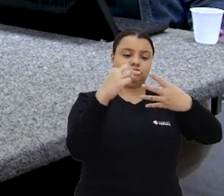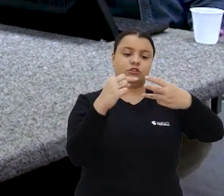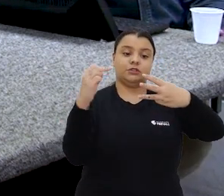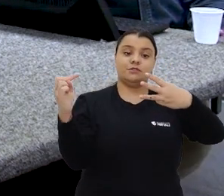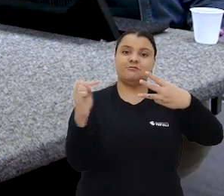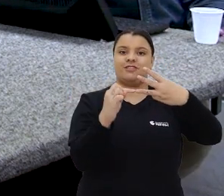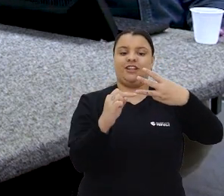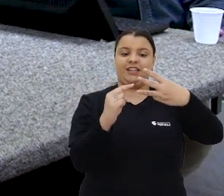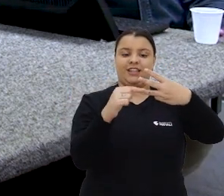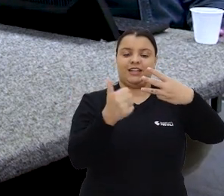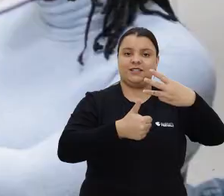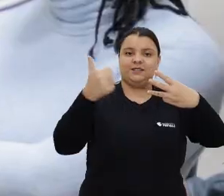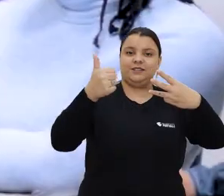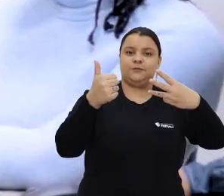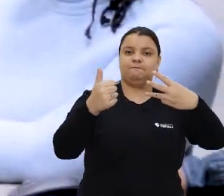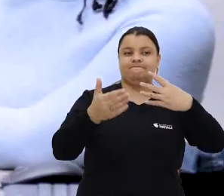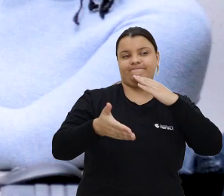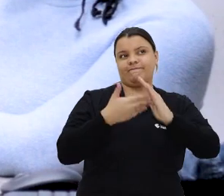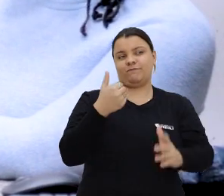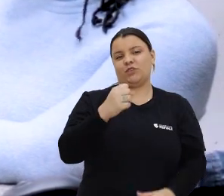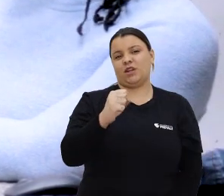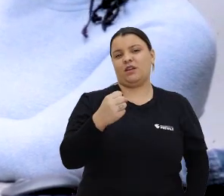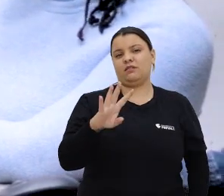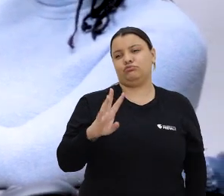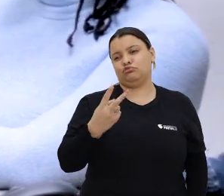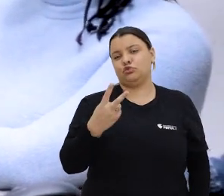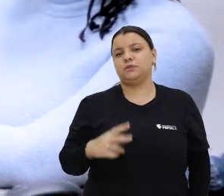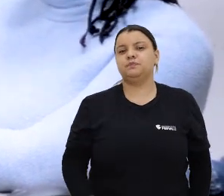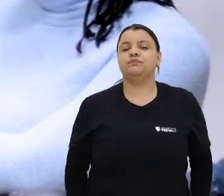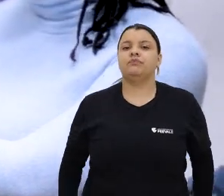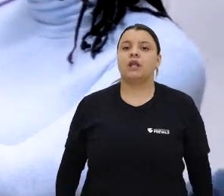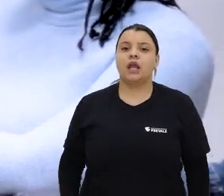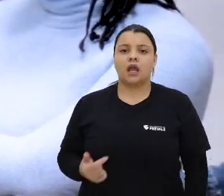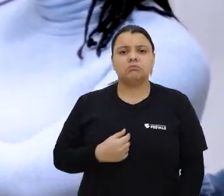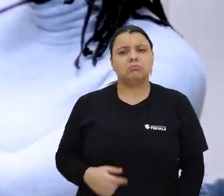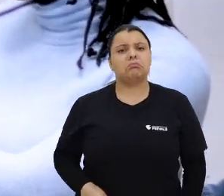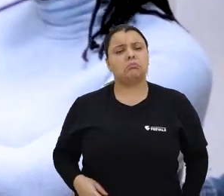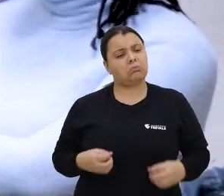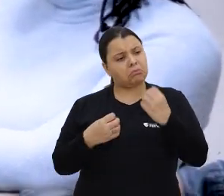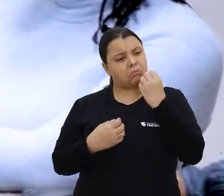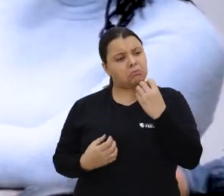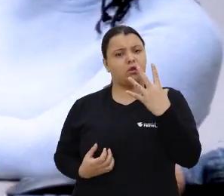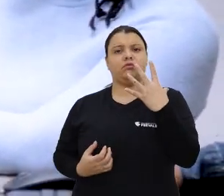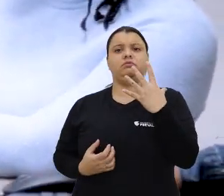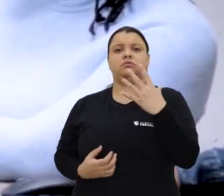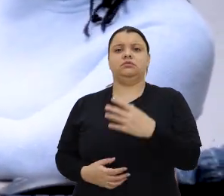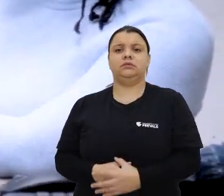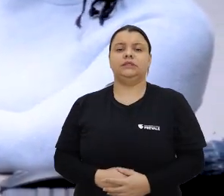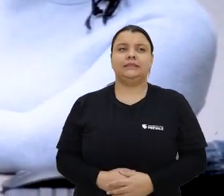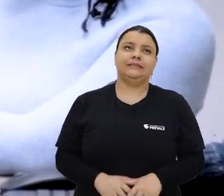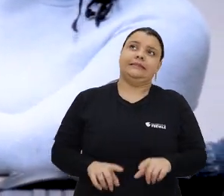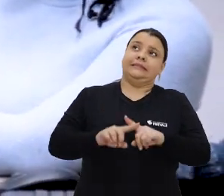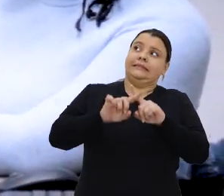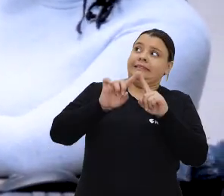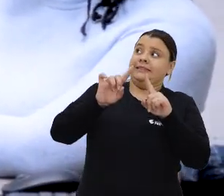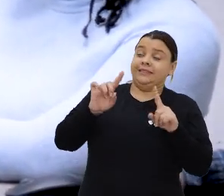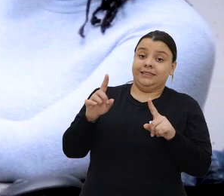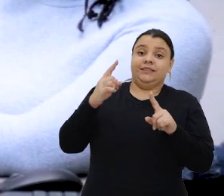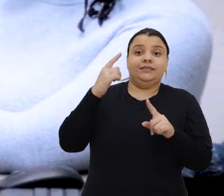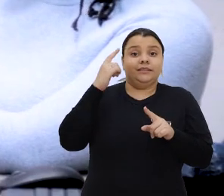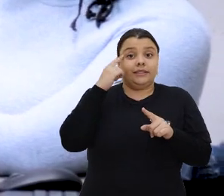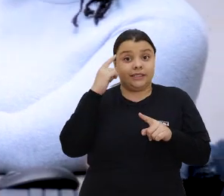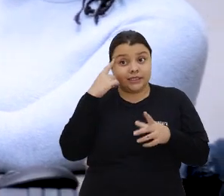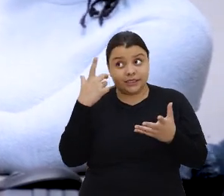só fiquei de fora em 2. Então foi uma trajetória, para mim, vencedora. Né? Mas Pensando em todas